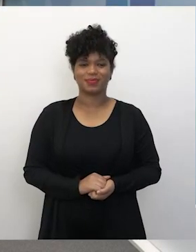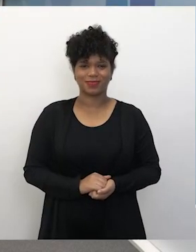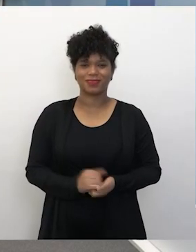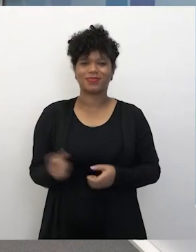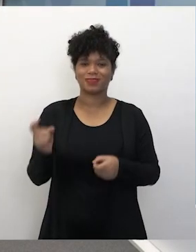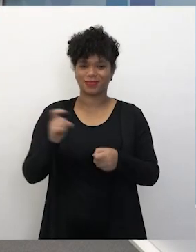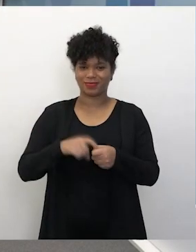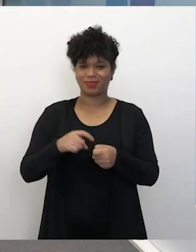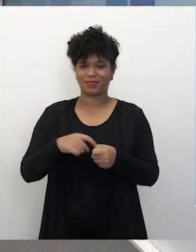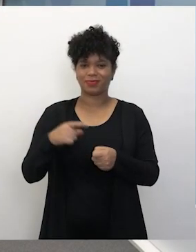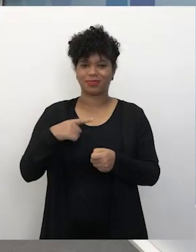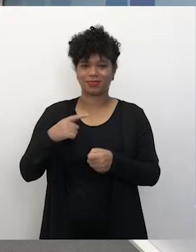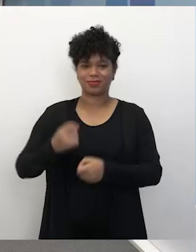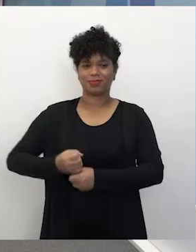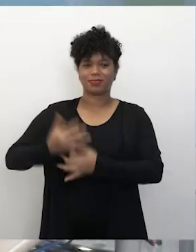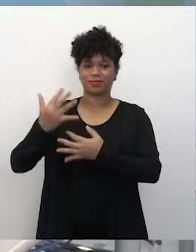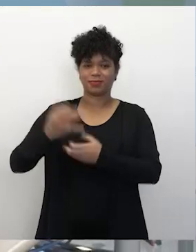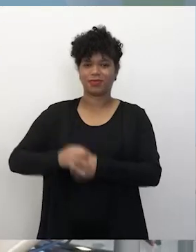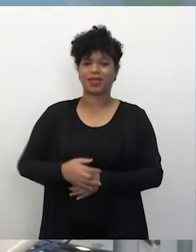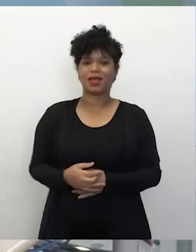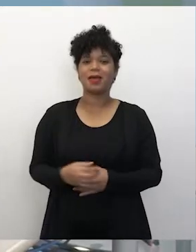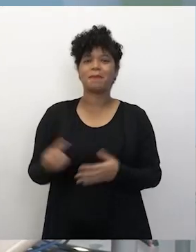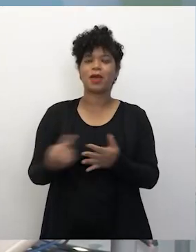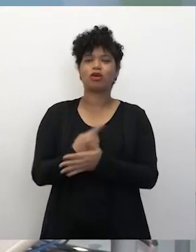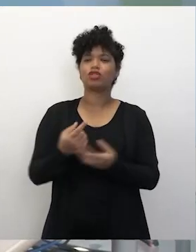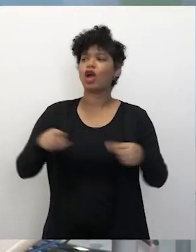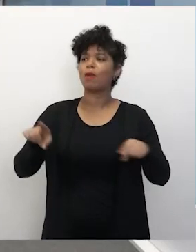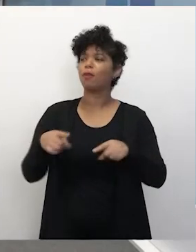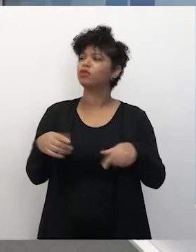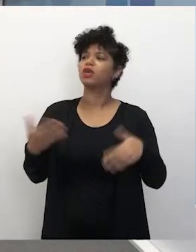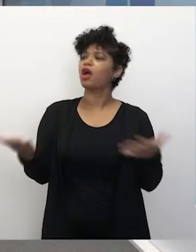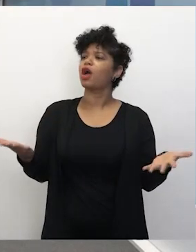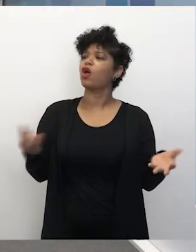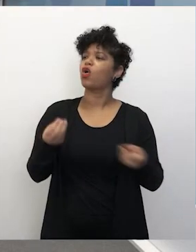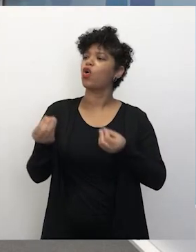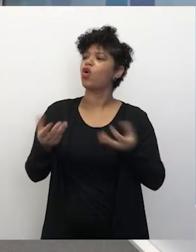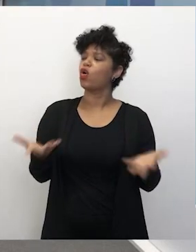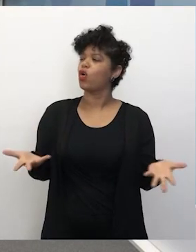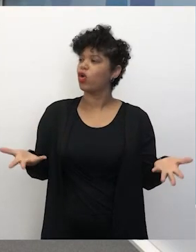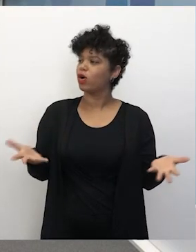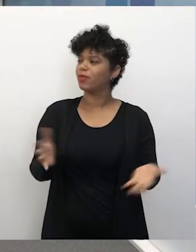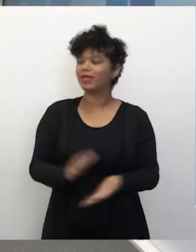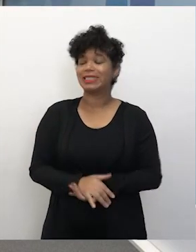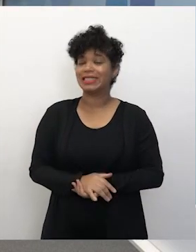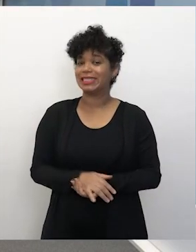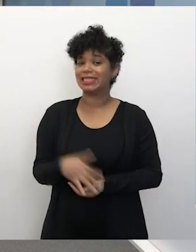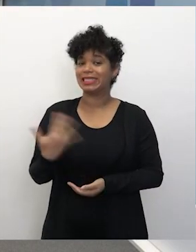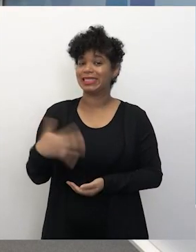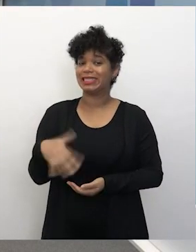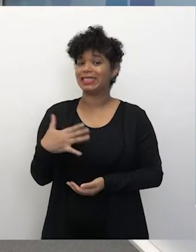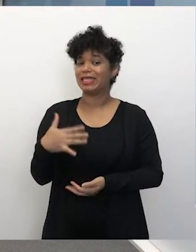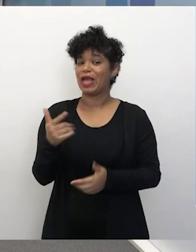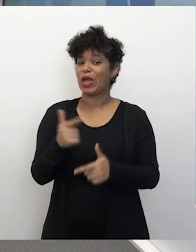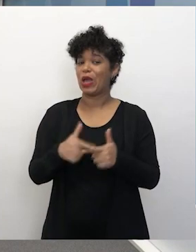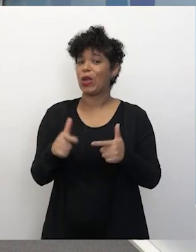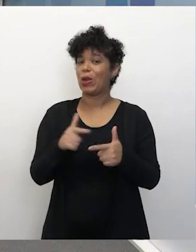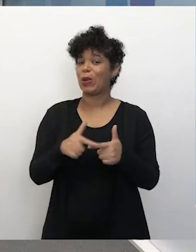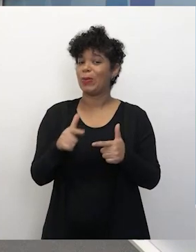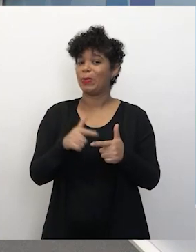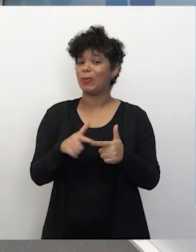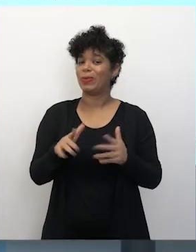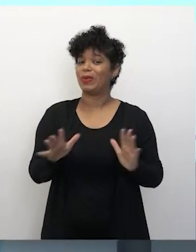Voltamos aqui, o pessoal está Legal. perguntando cadê a música. A música, Viviane, a gente está aí com os probleminhas, vamos dizer assim,